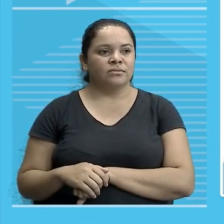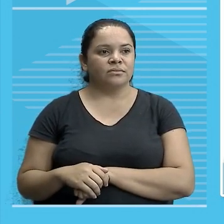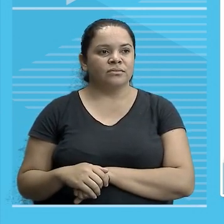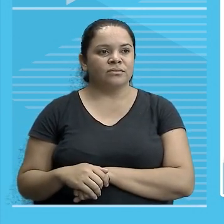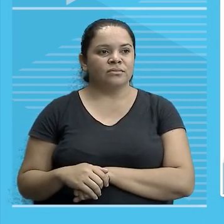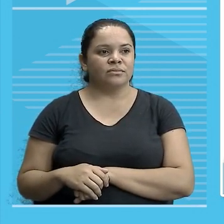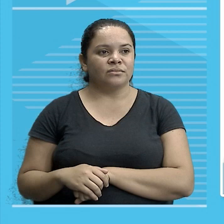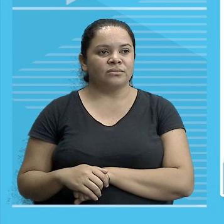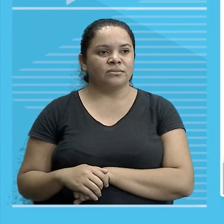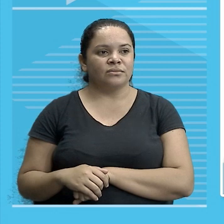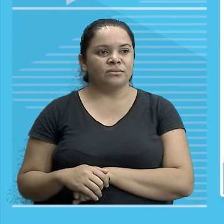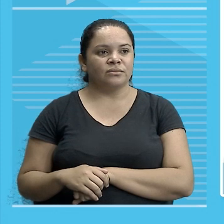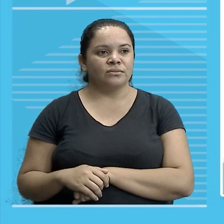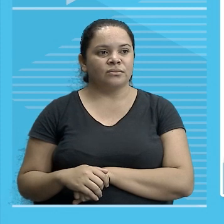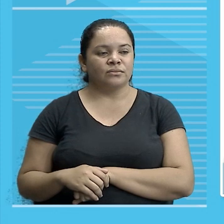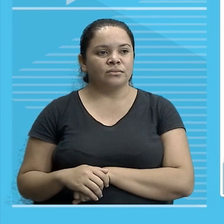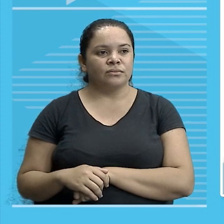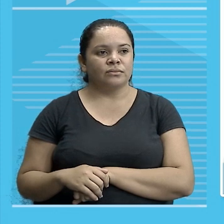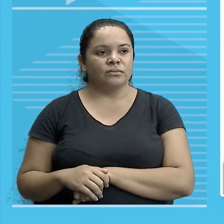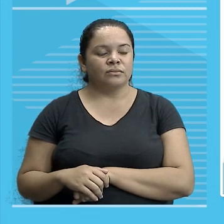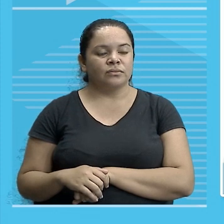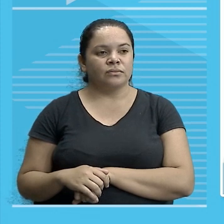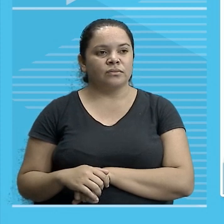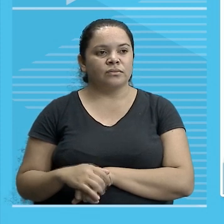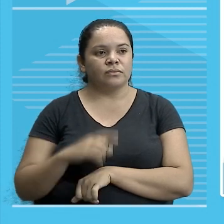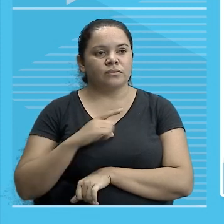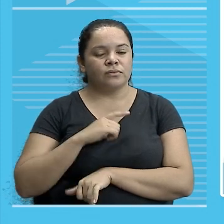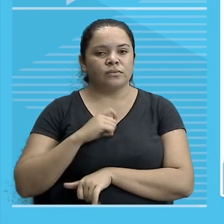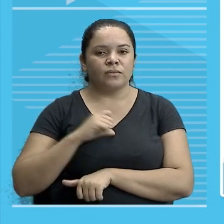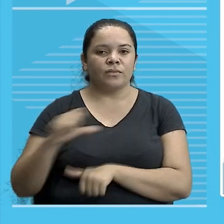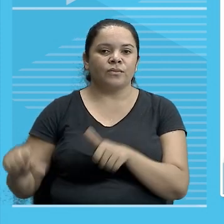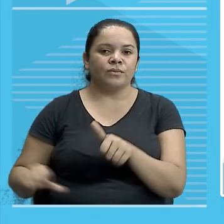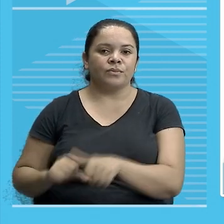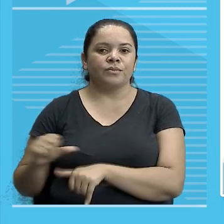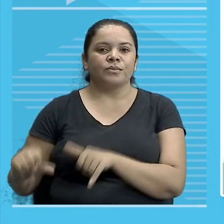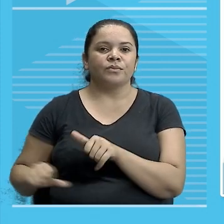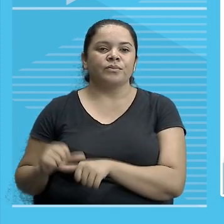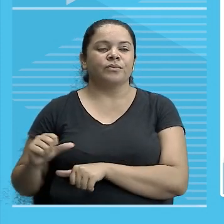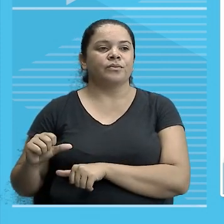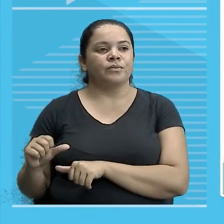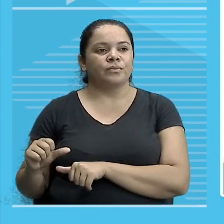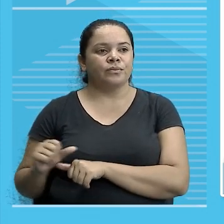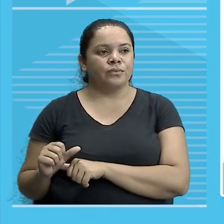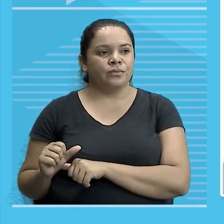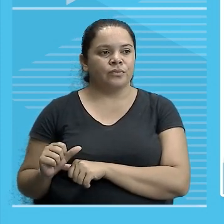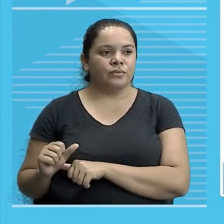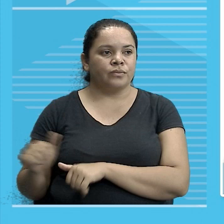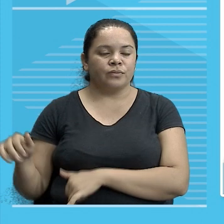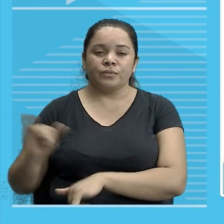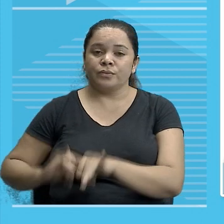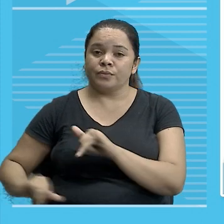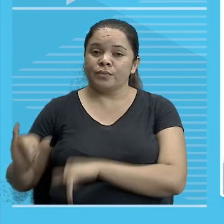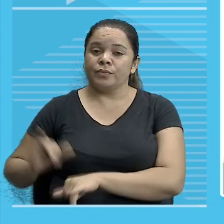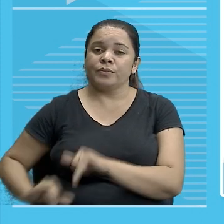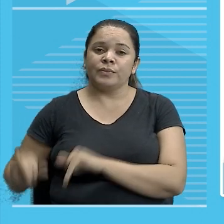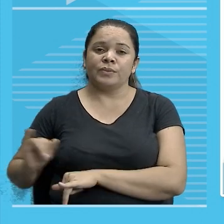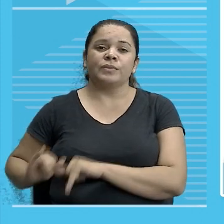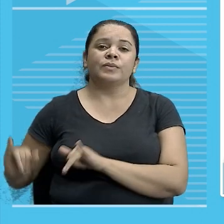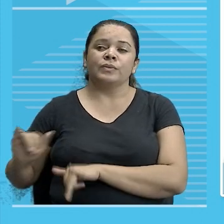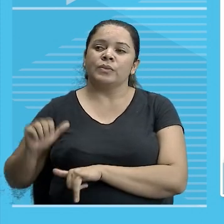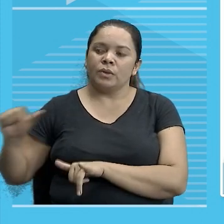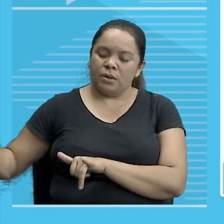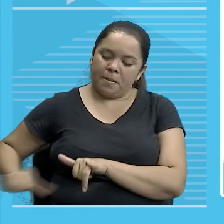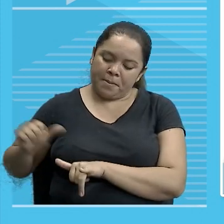Aí você tem uma alteração realmente química do alimento.